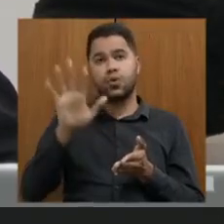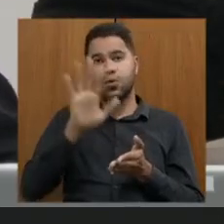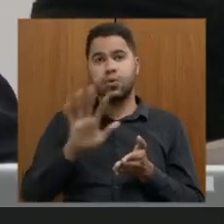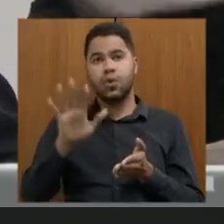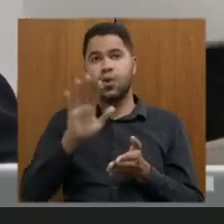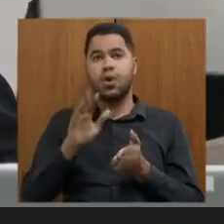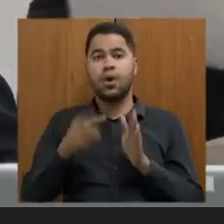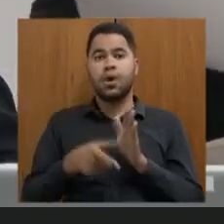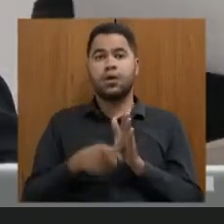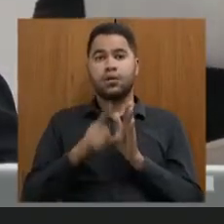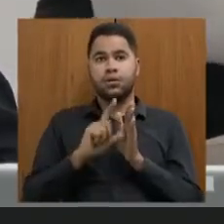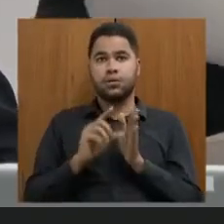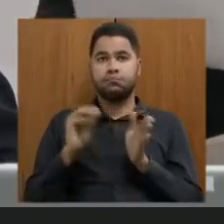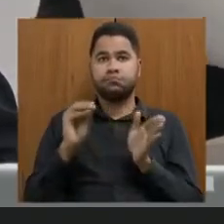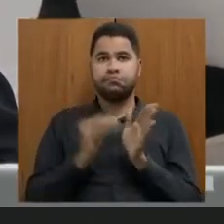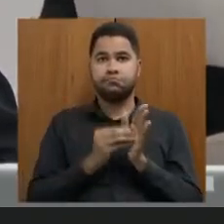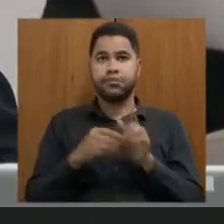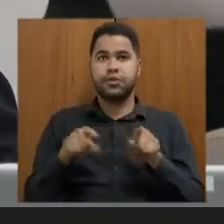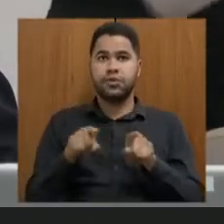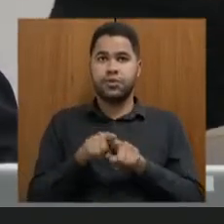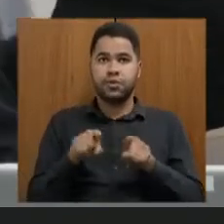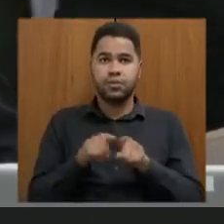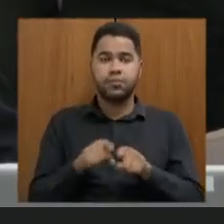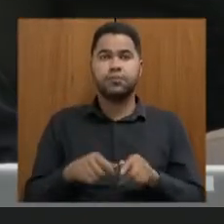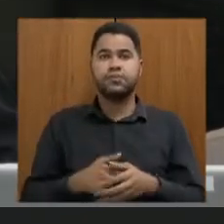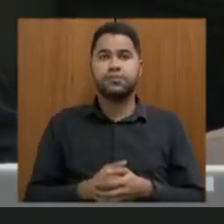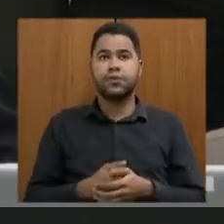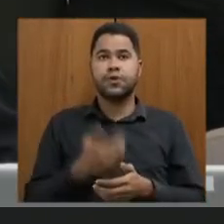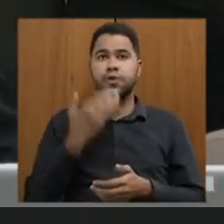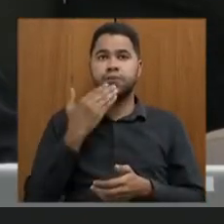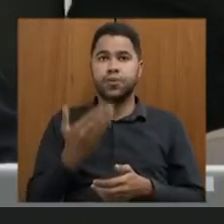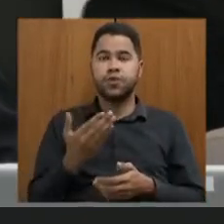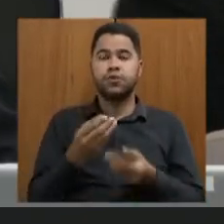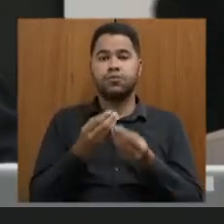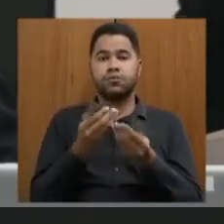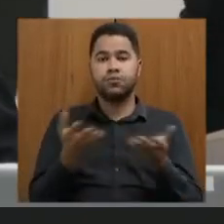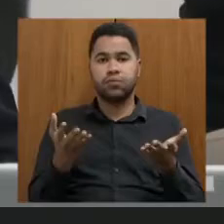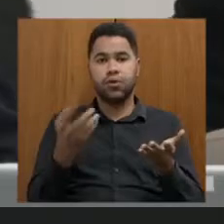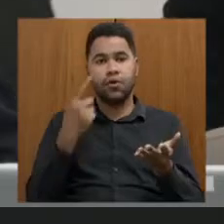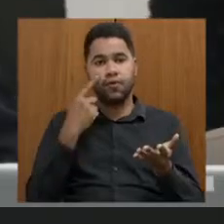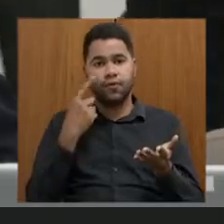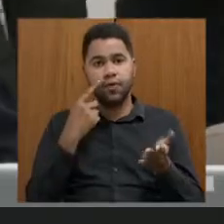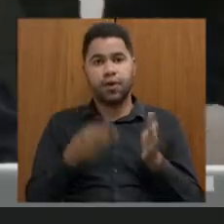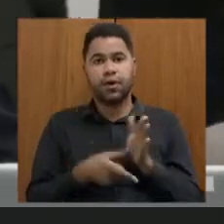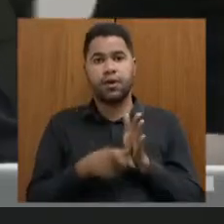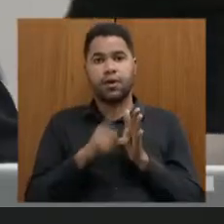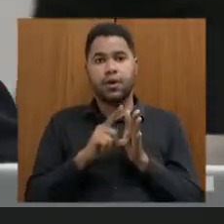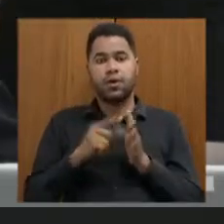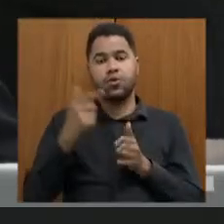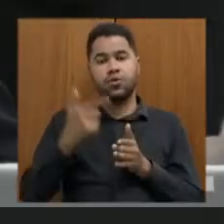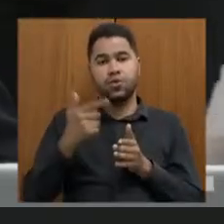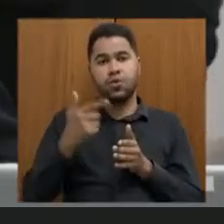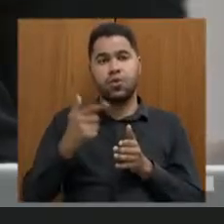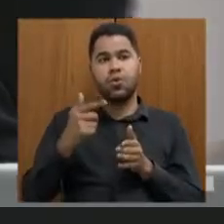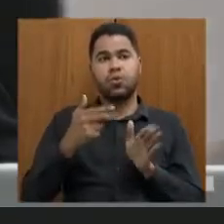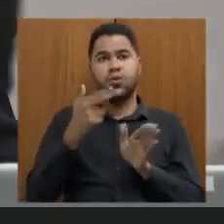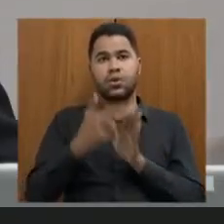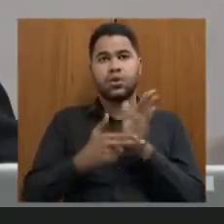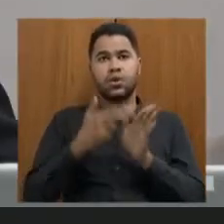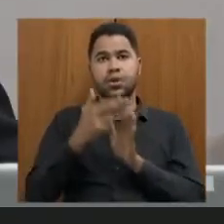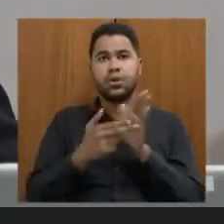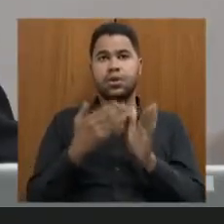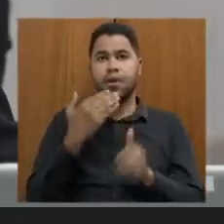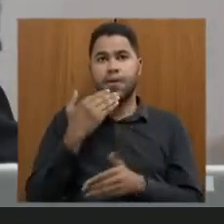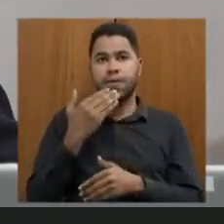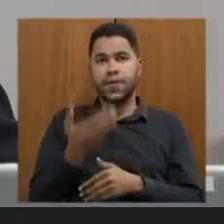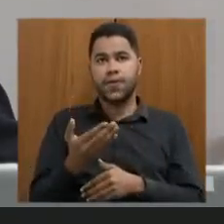antecipada essa concessão também pedido de providência para que busca antecipar oferta do segundo par de trens aí é